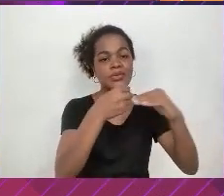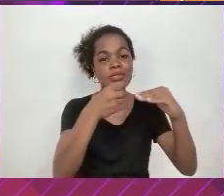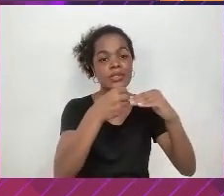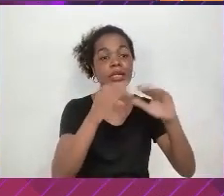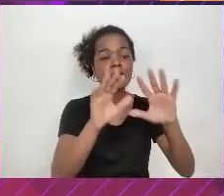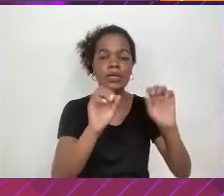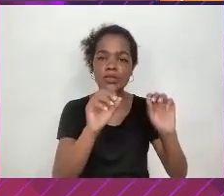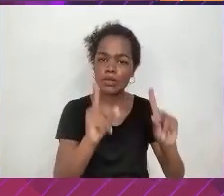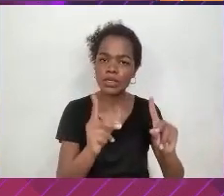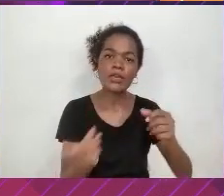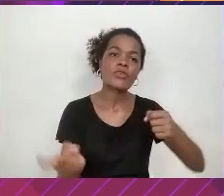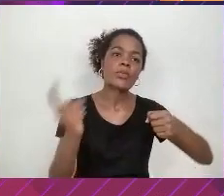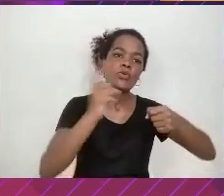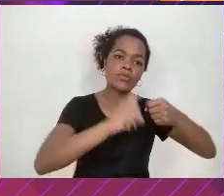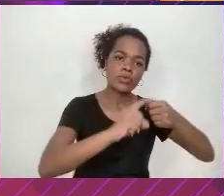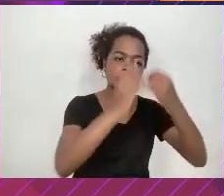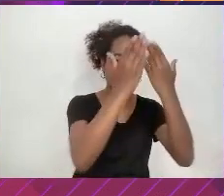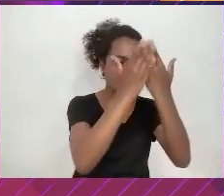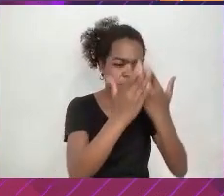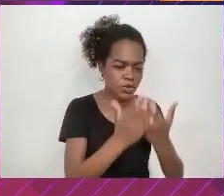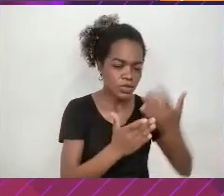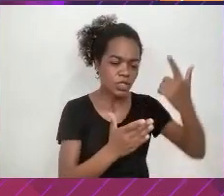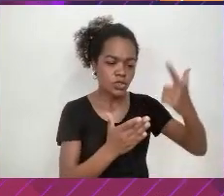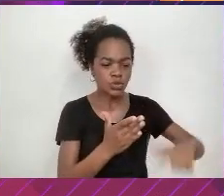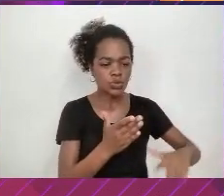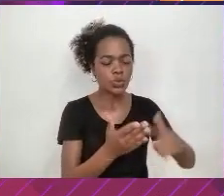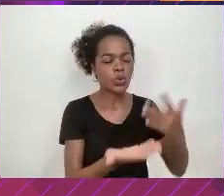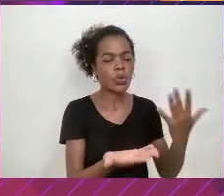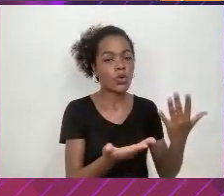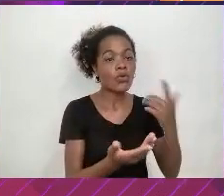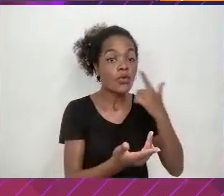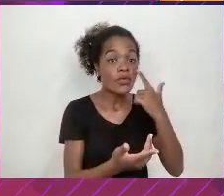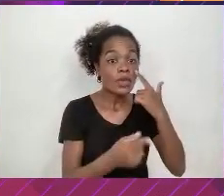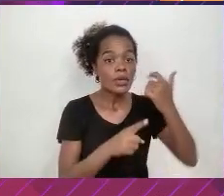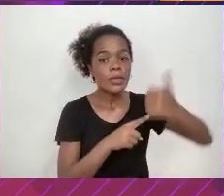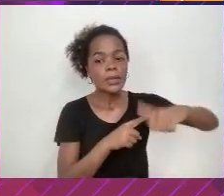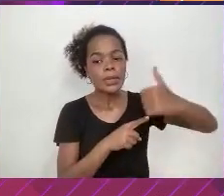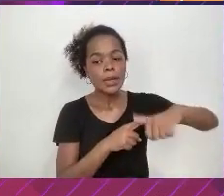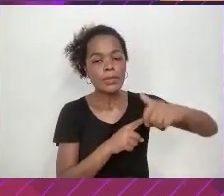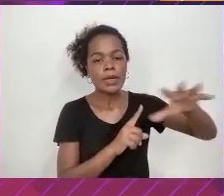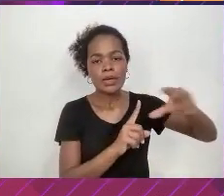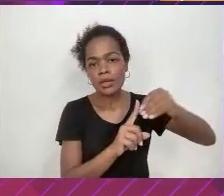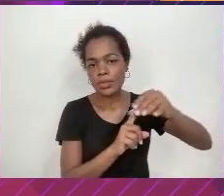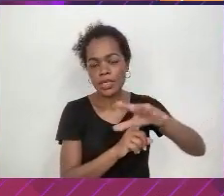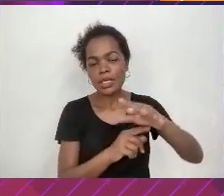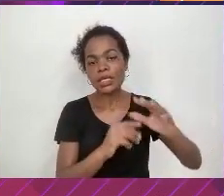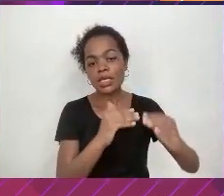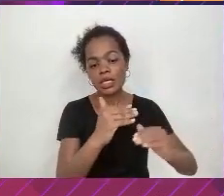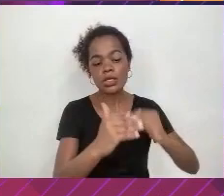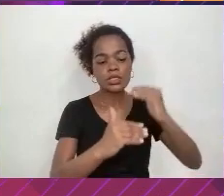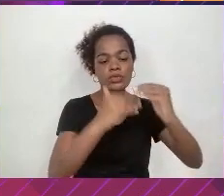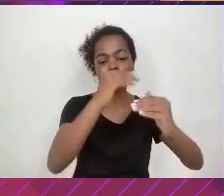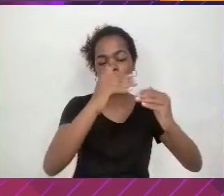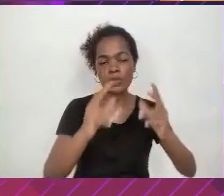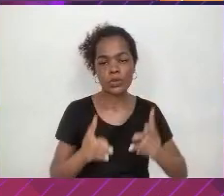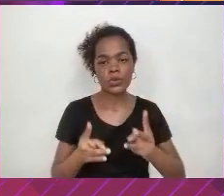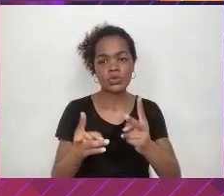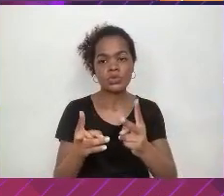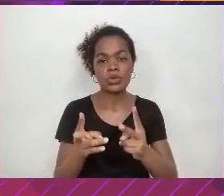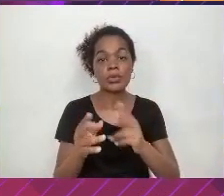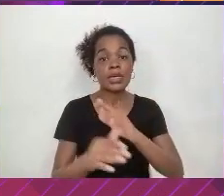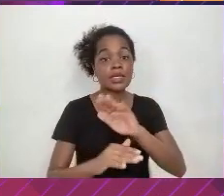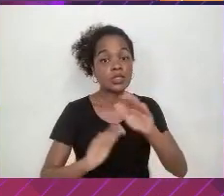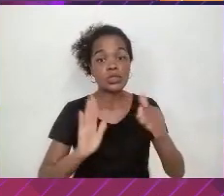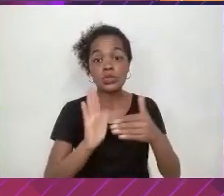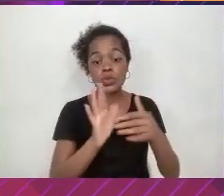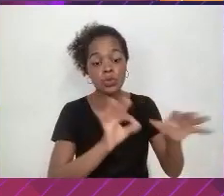dados, fazer o tratamento, voltar ao nosso processo e continuar o desenvolvimento. Depois que teve todo esse processo de ajustar, a